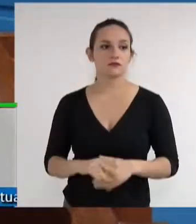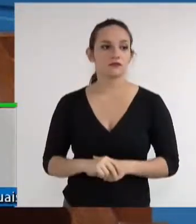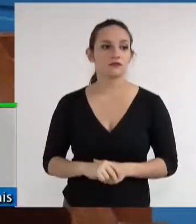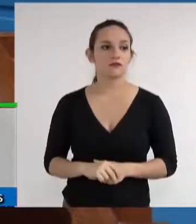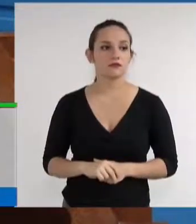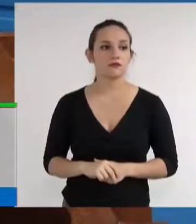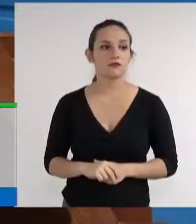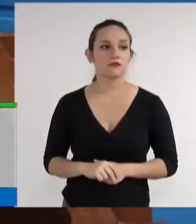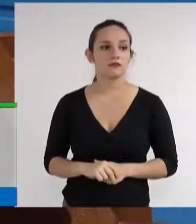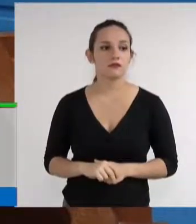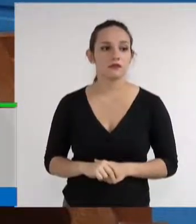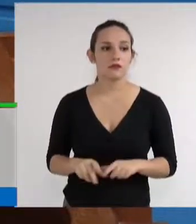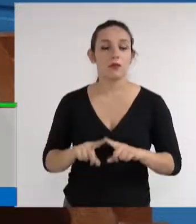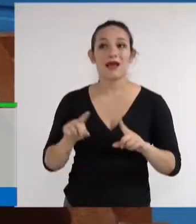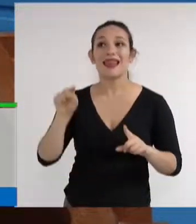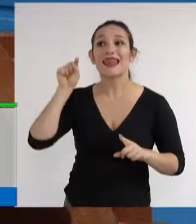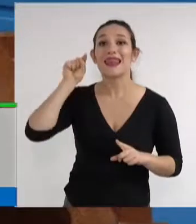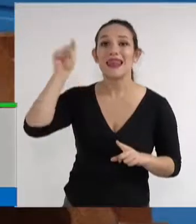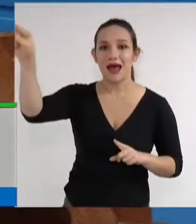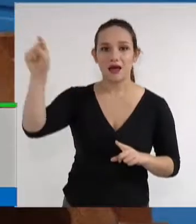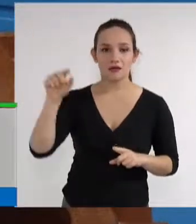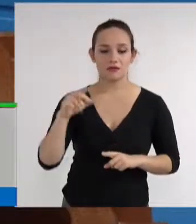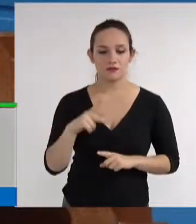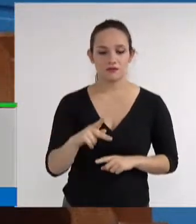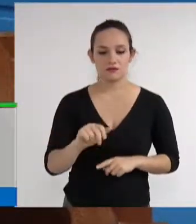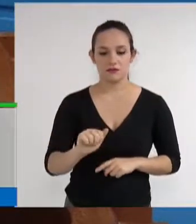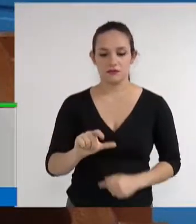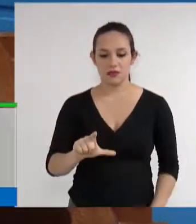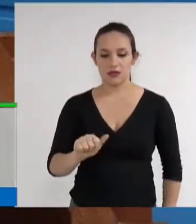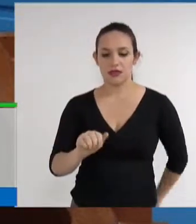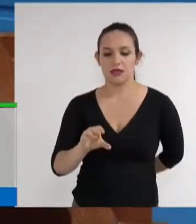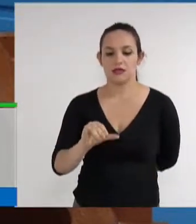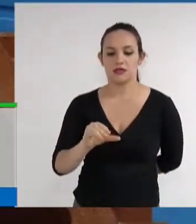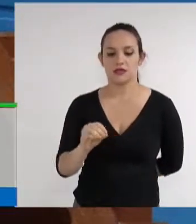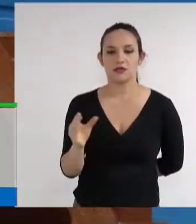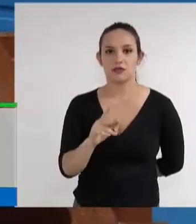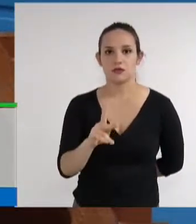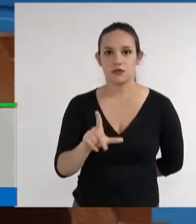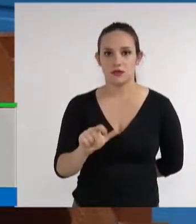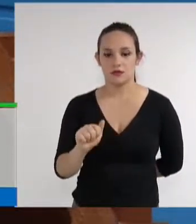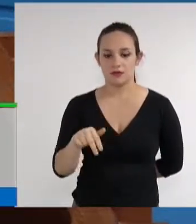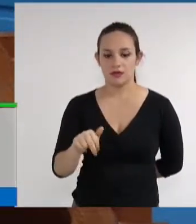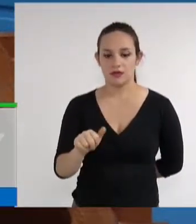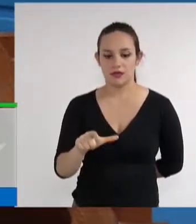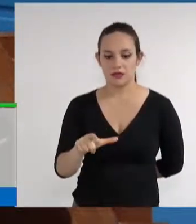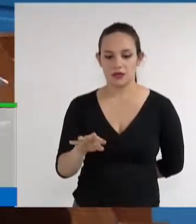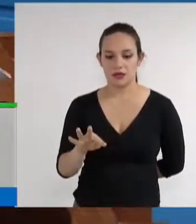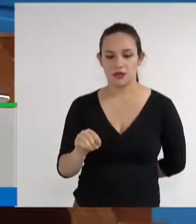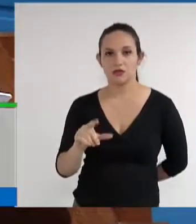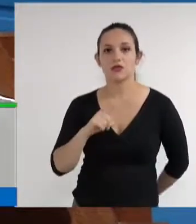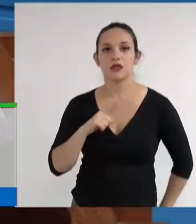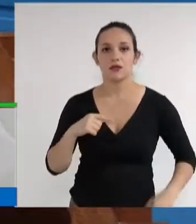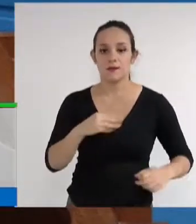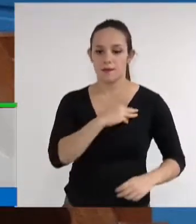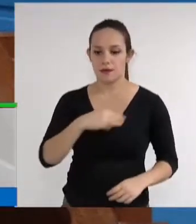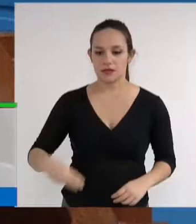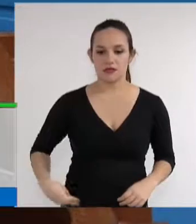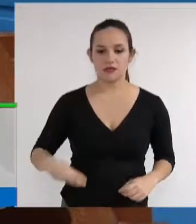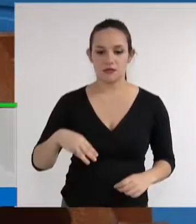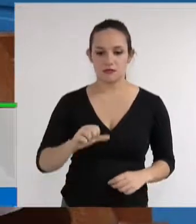essa audiência seria lá no Palácio do Planalto, com a presença também do ministro do Transporte.